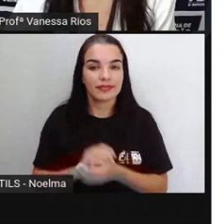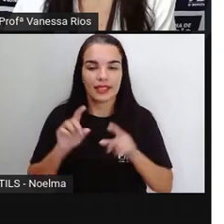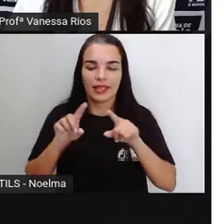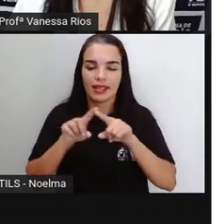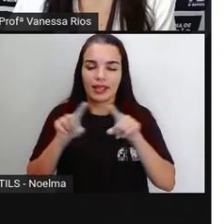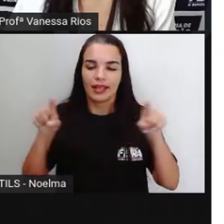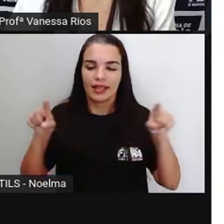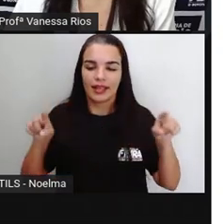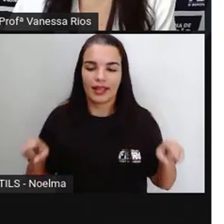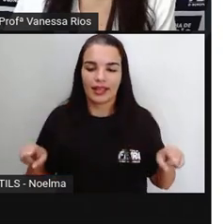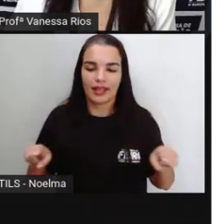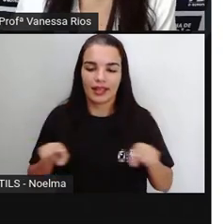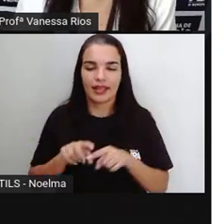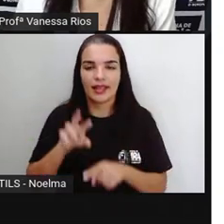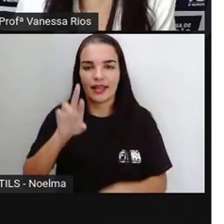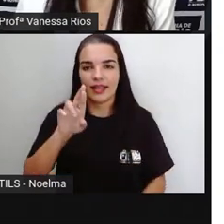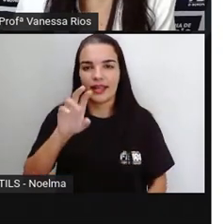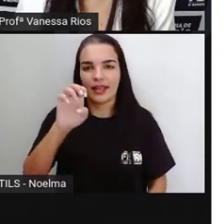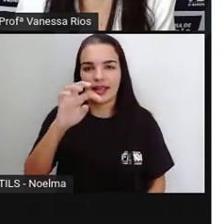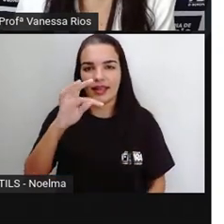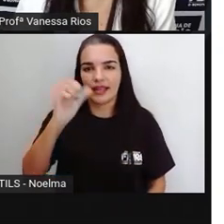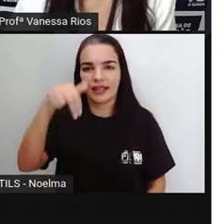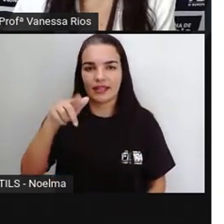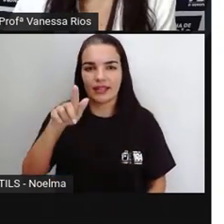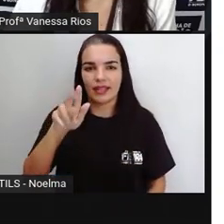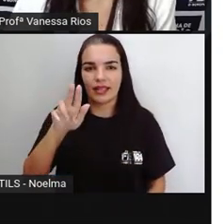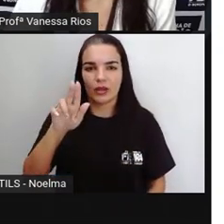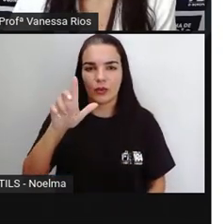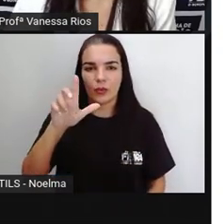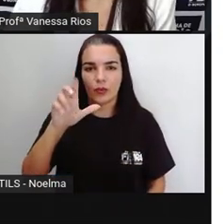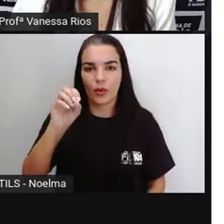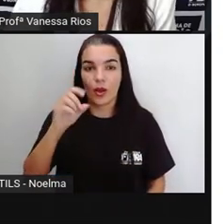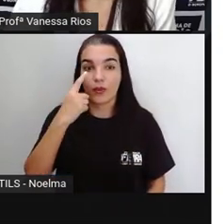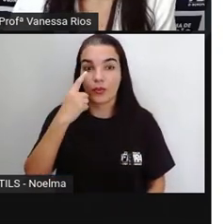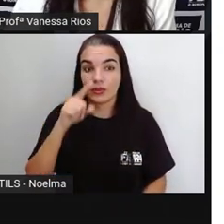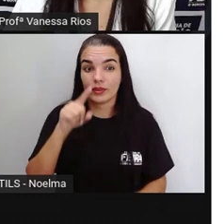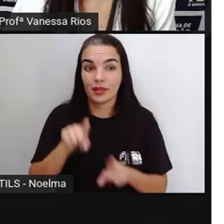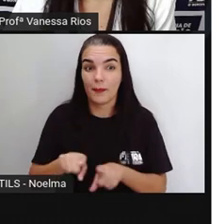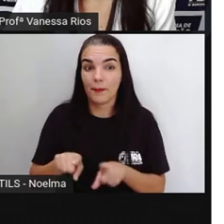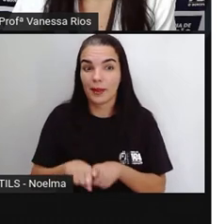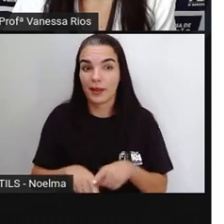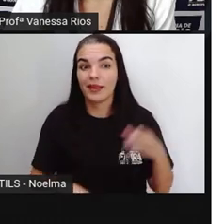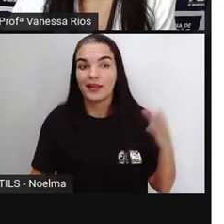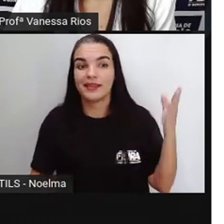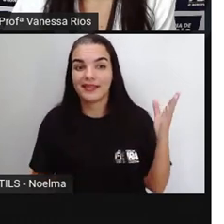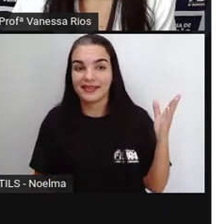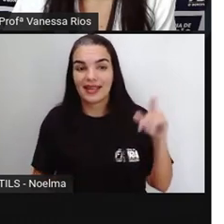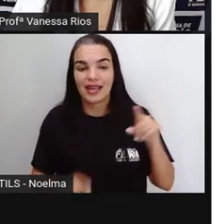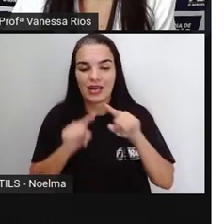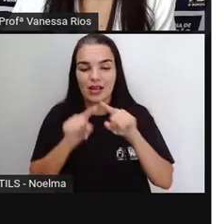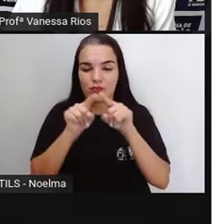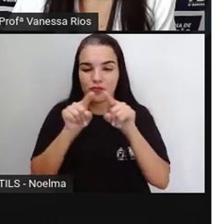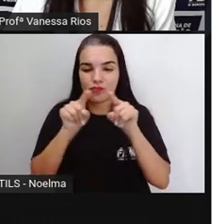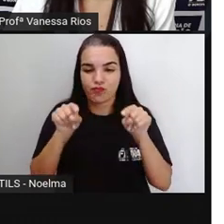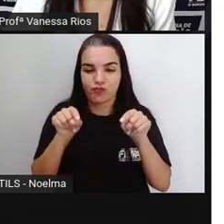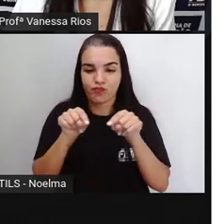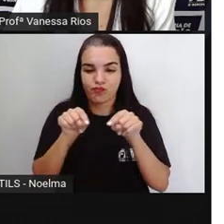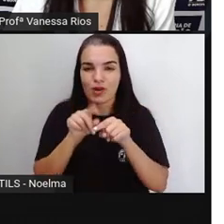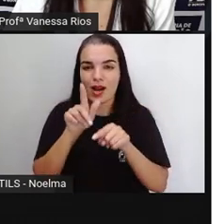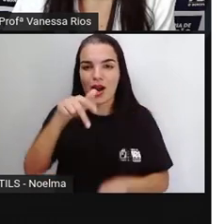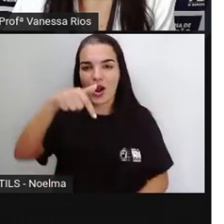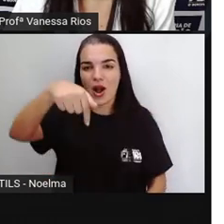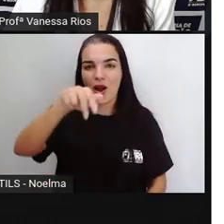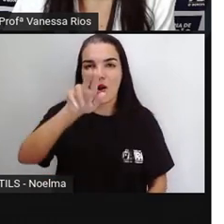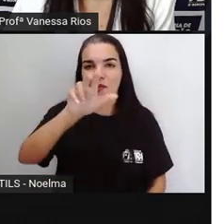ó, do retângulo. A gente observa aqui, ó, nesse espaço também, né,